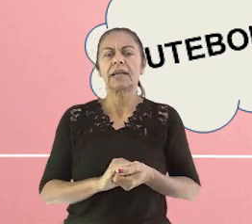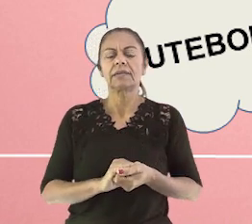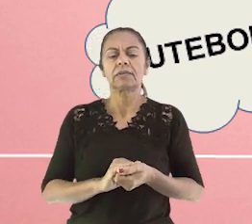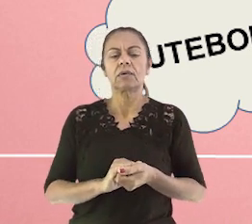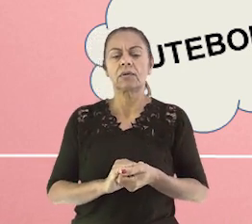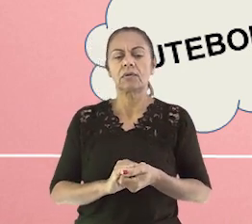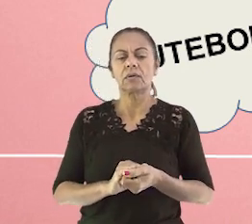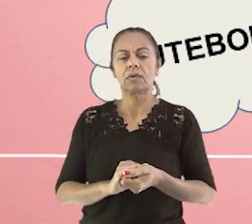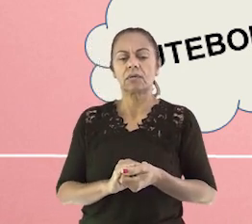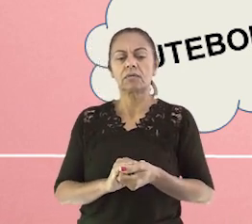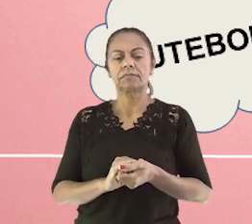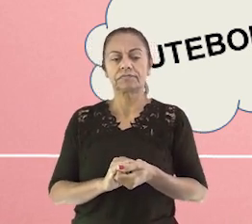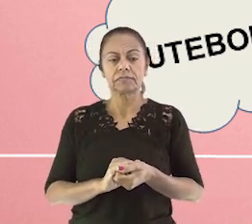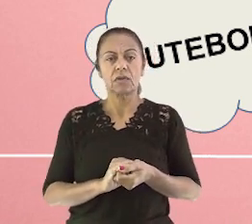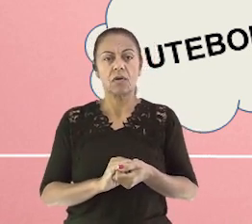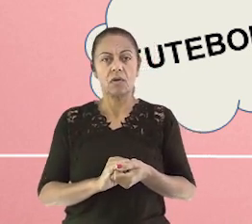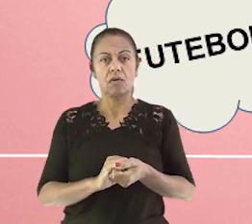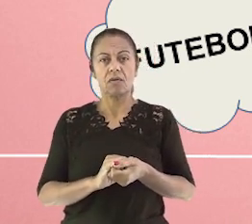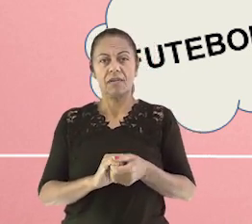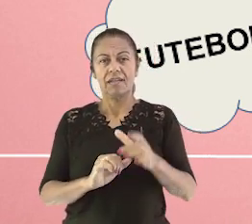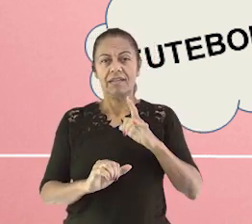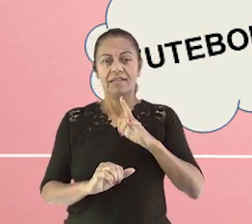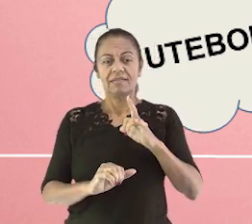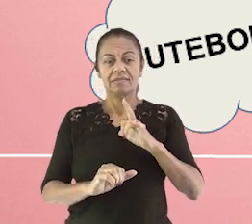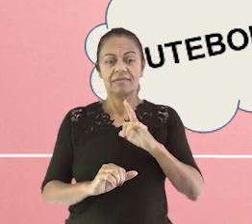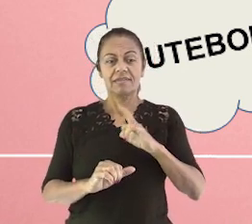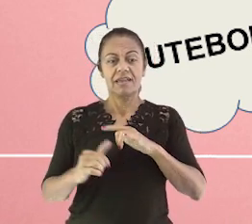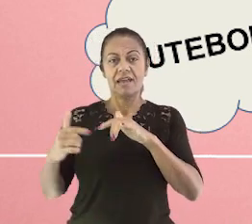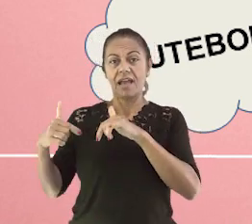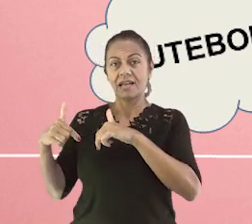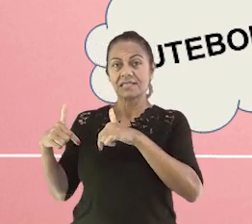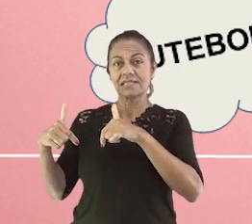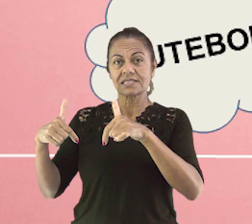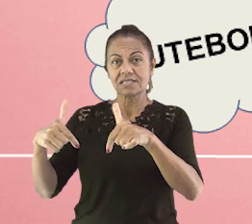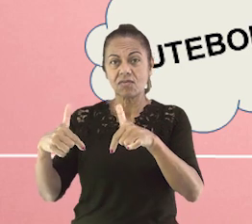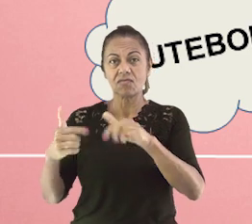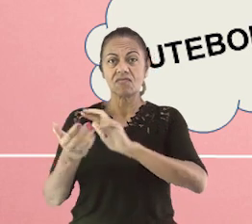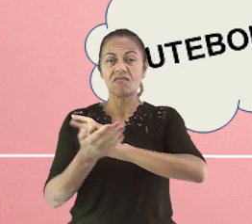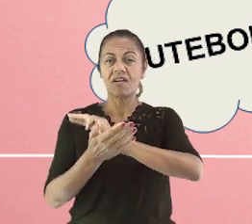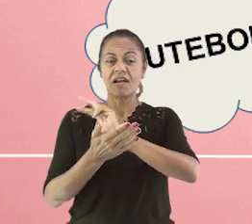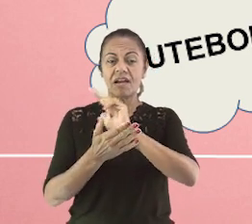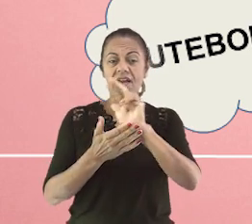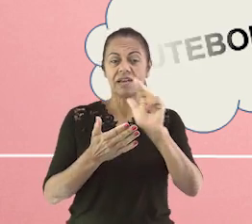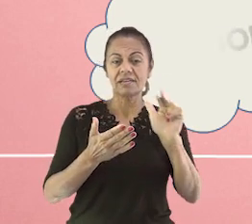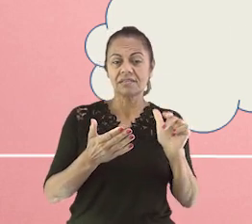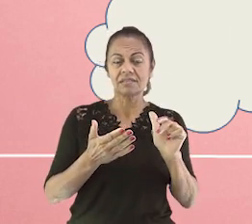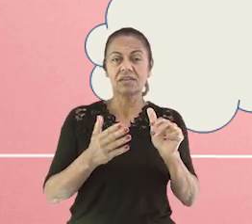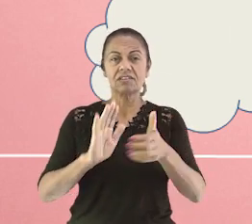aqui? Me ajuda aí você de casa, hein? Deixa eu desmanchar tudo.